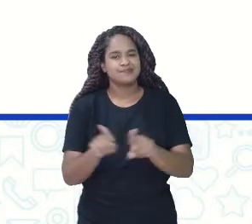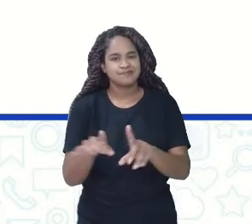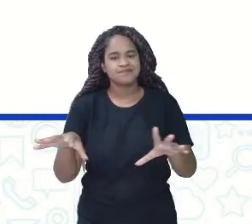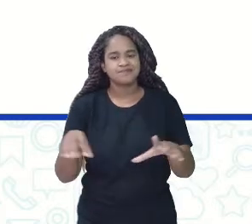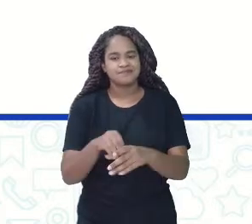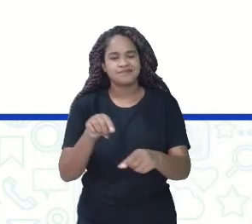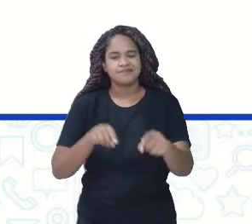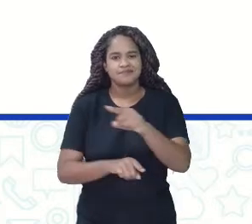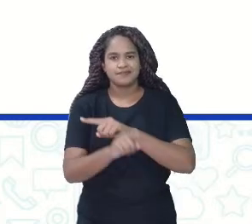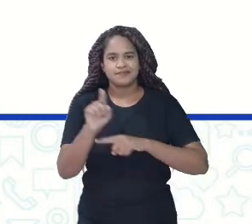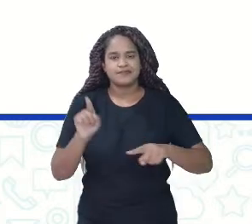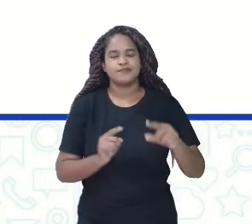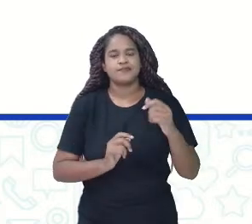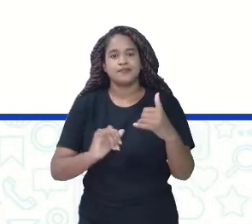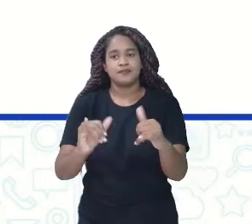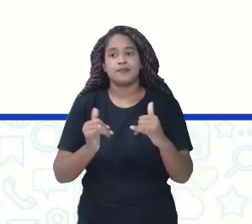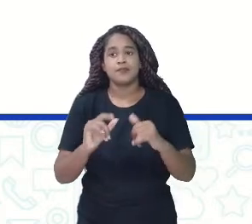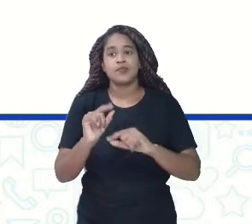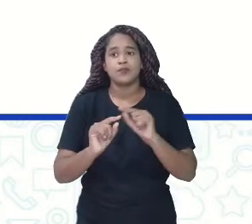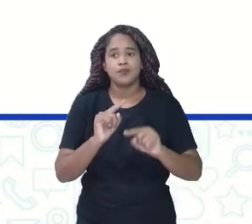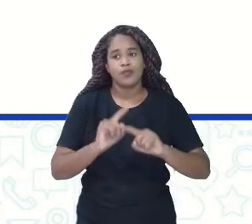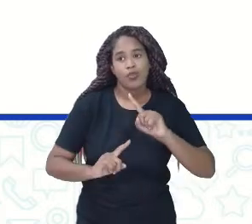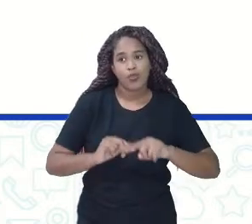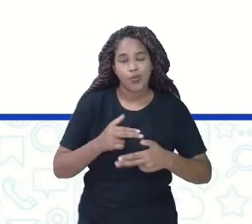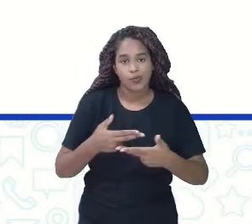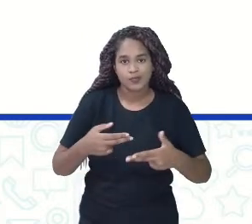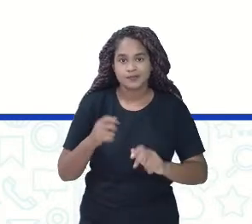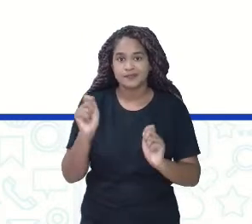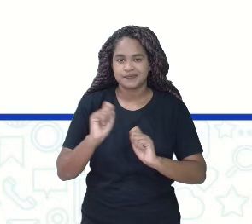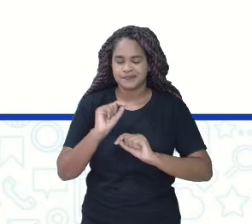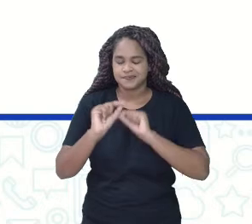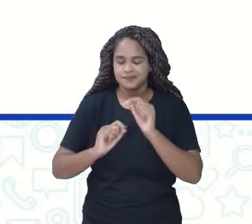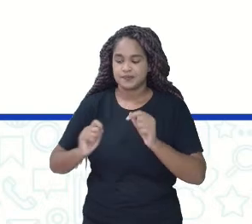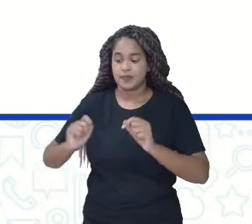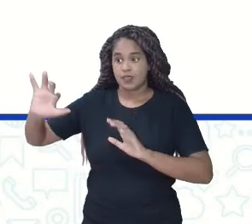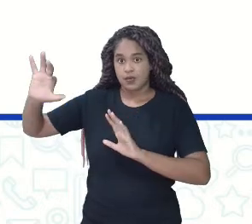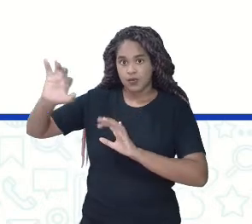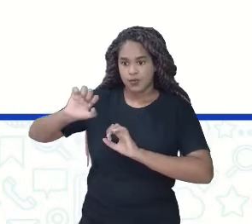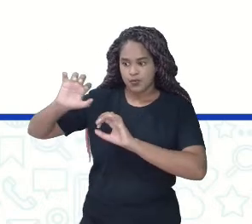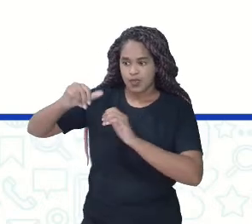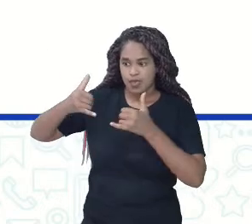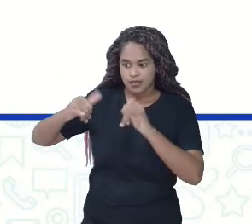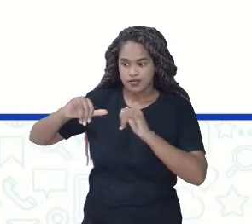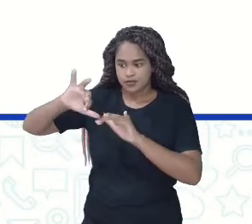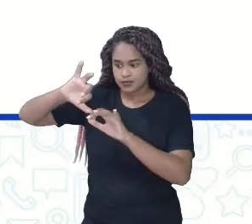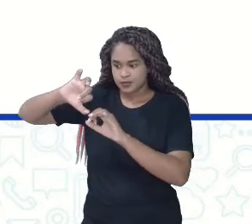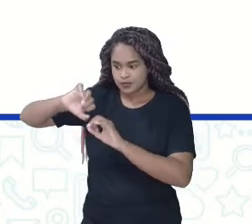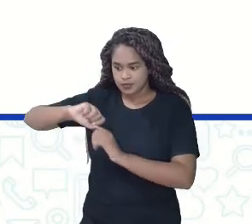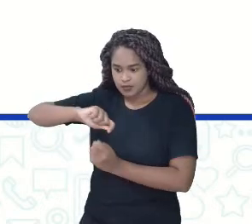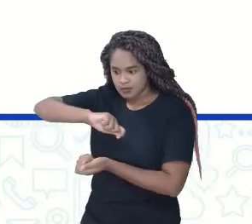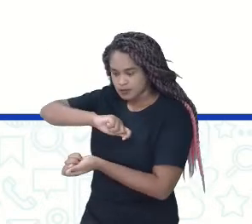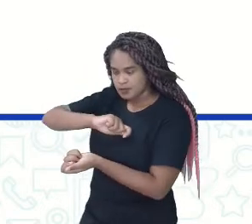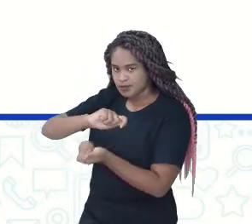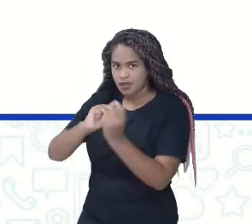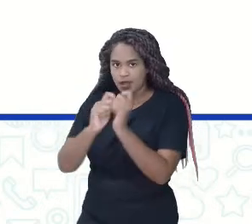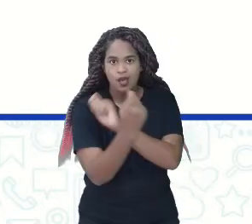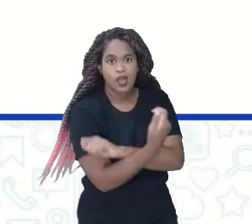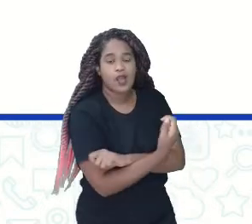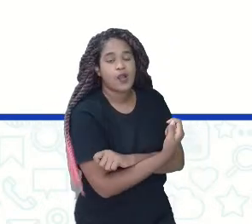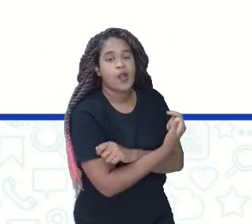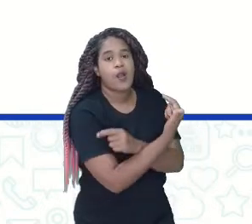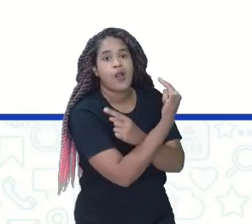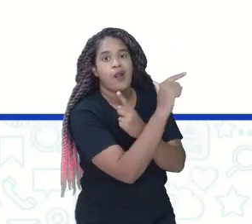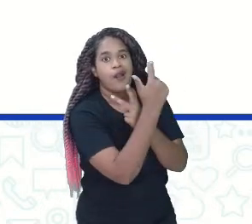esses dispositivos que eles transformam a energia elétrica em outras formas de energia que depois vamos